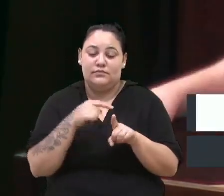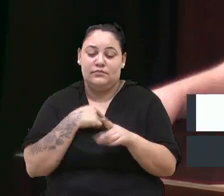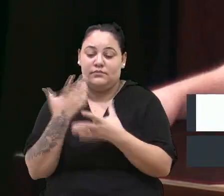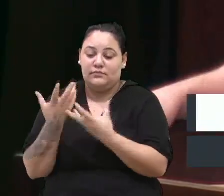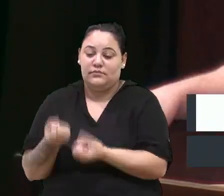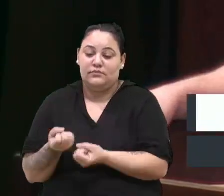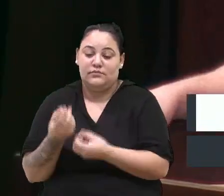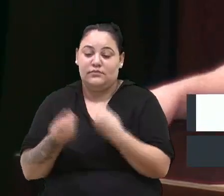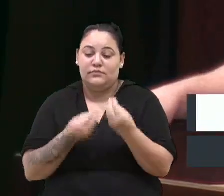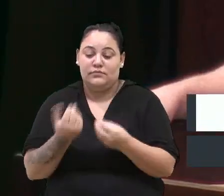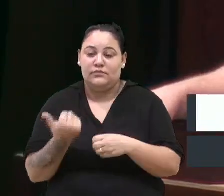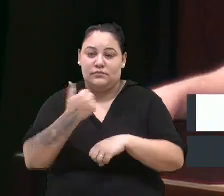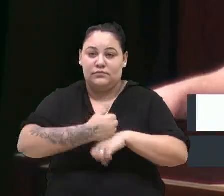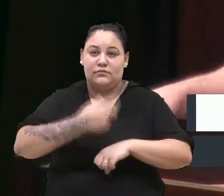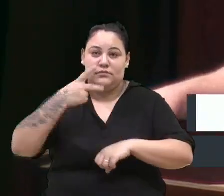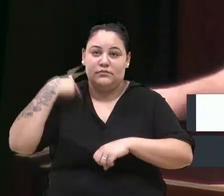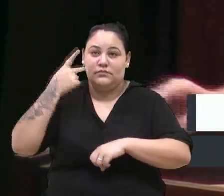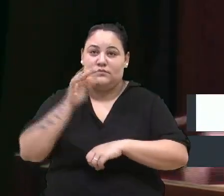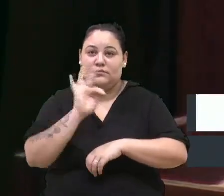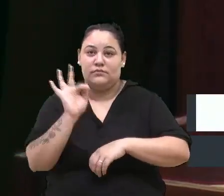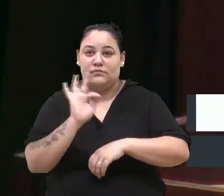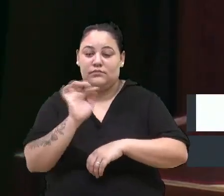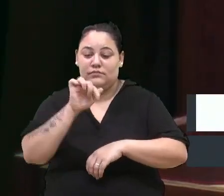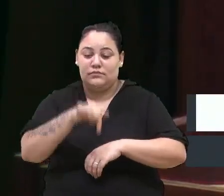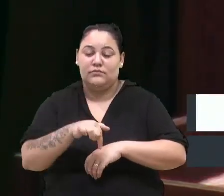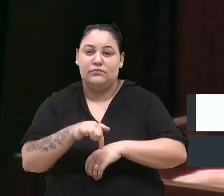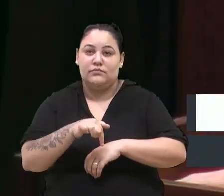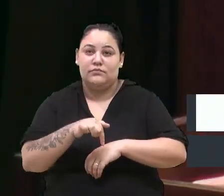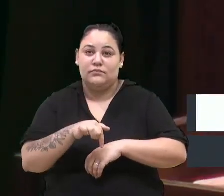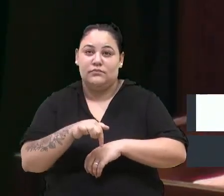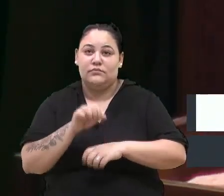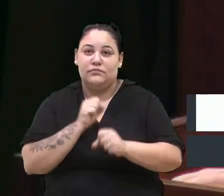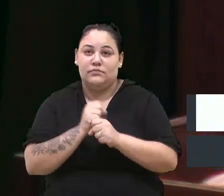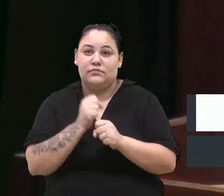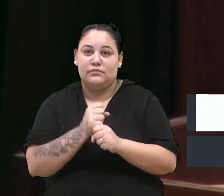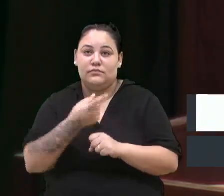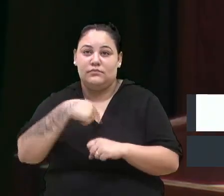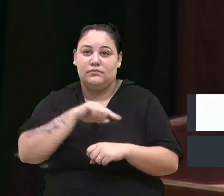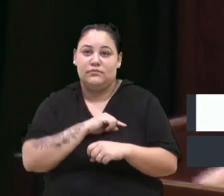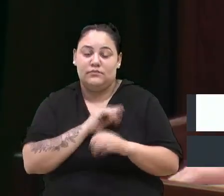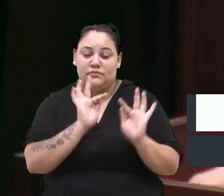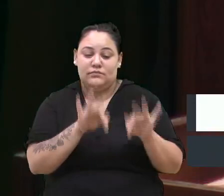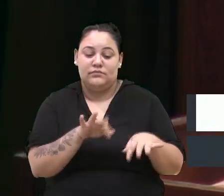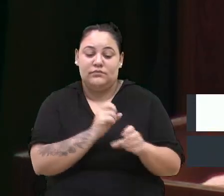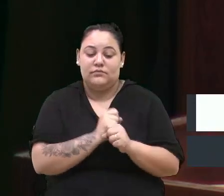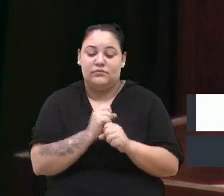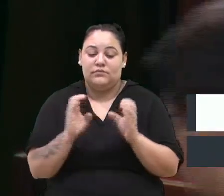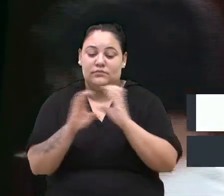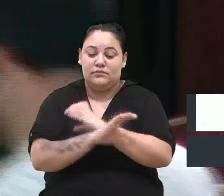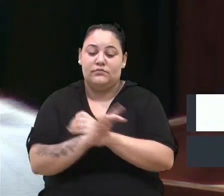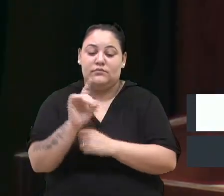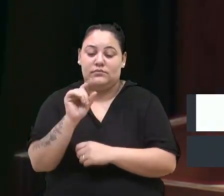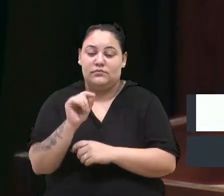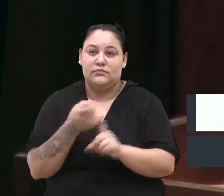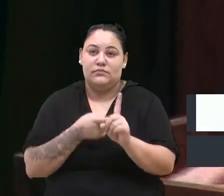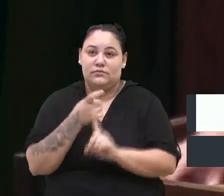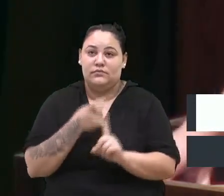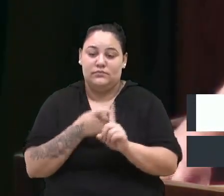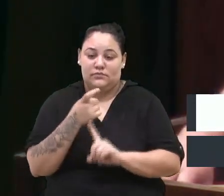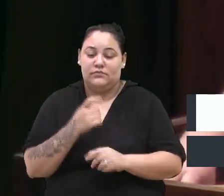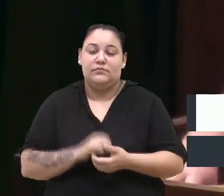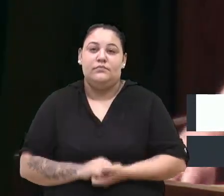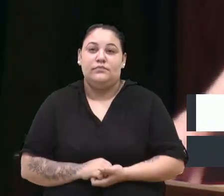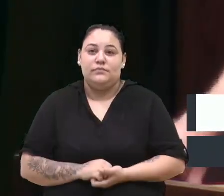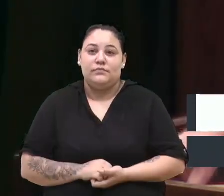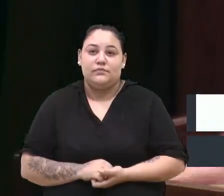como vereador em fevereiro deste ano. Então, estamos nesse encerramento de ano completando esses 10